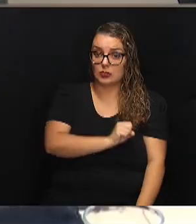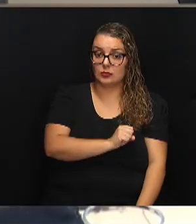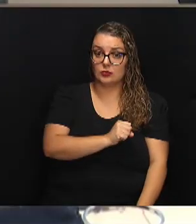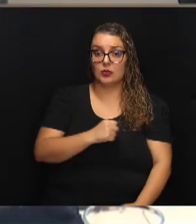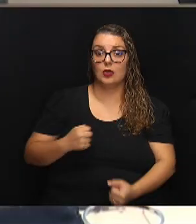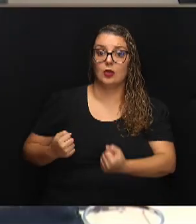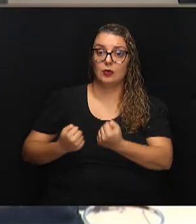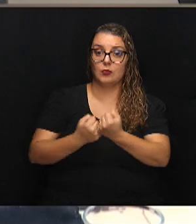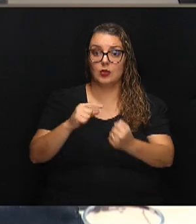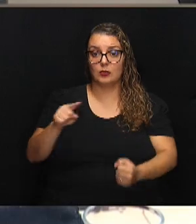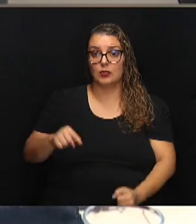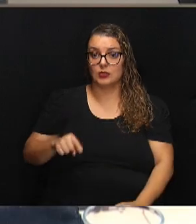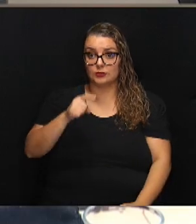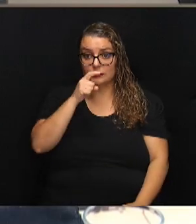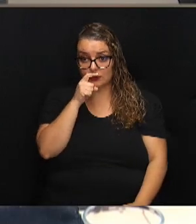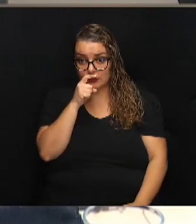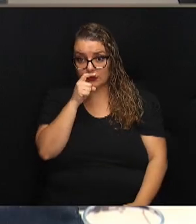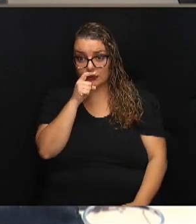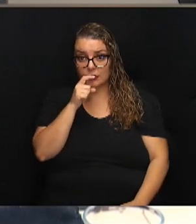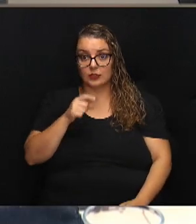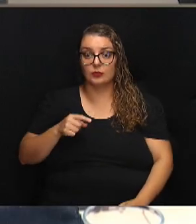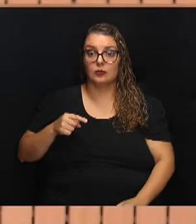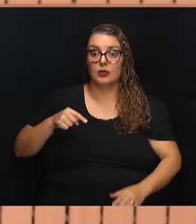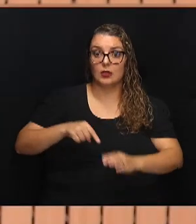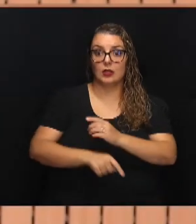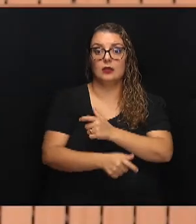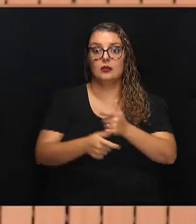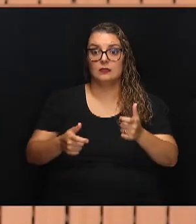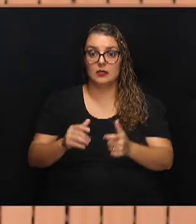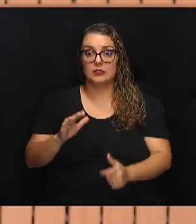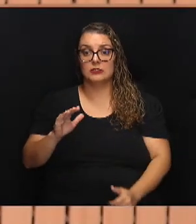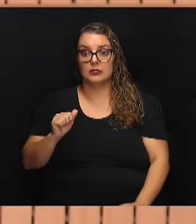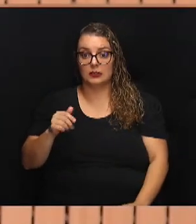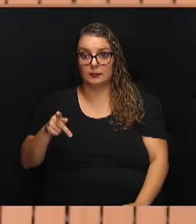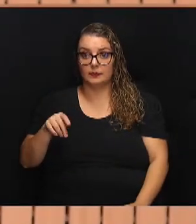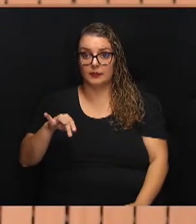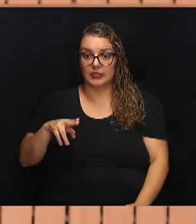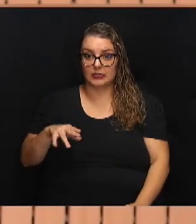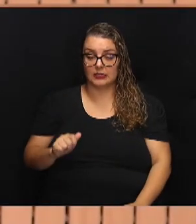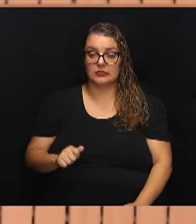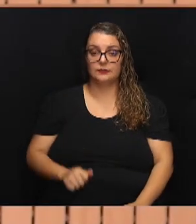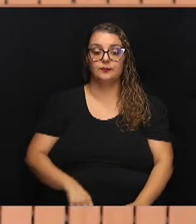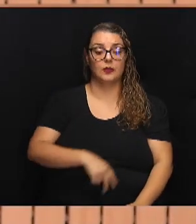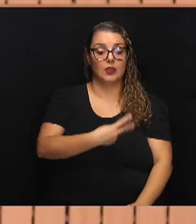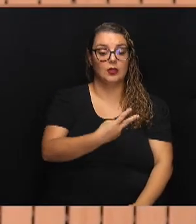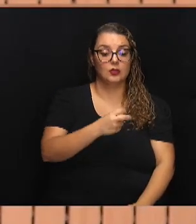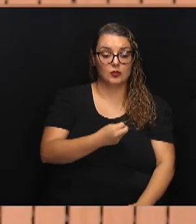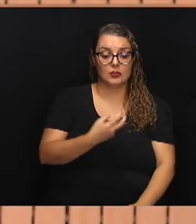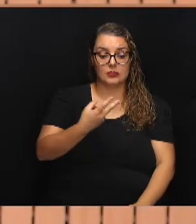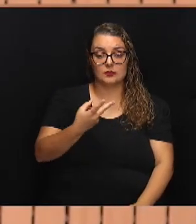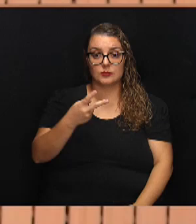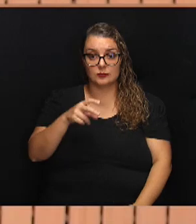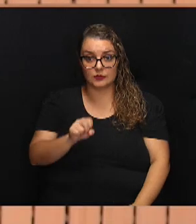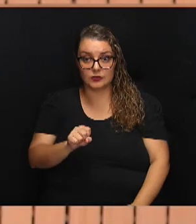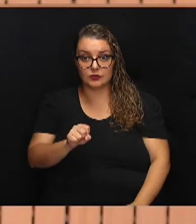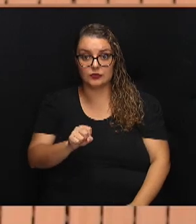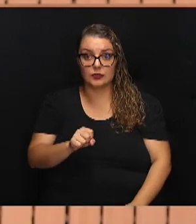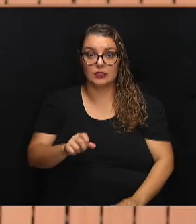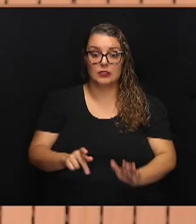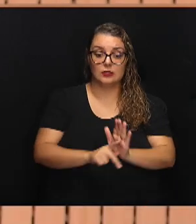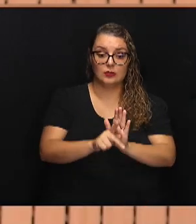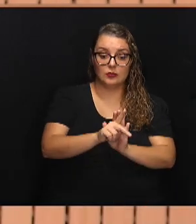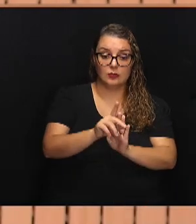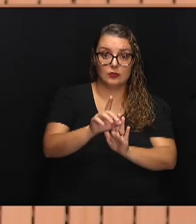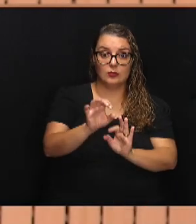do vereador Zé Carlos e o Avança Campinas. Em 2028, Campinas vai ter que rever o seu plano diretor